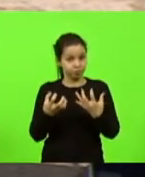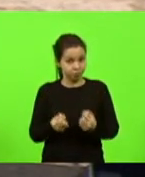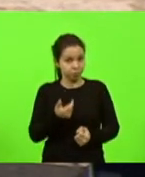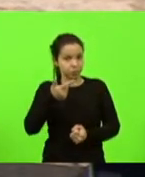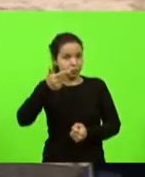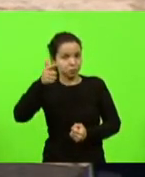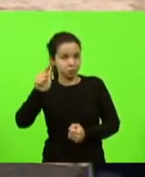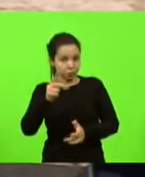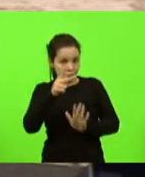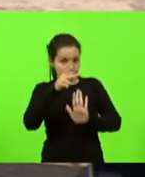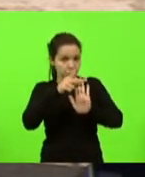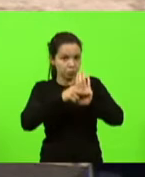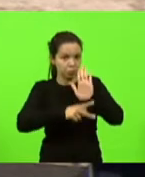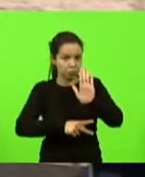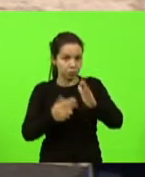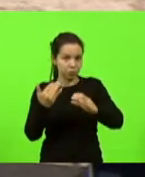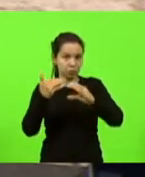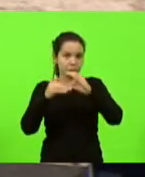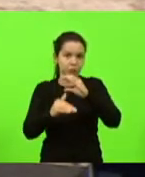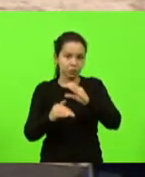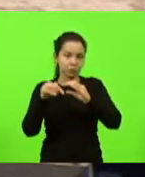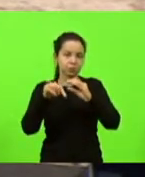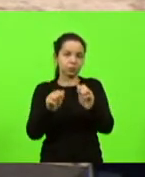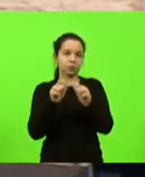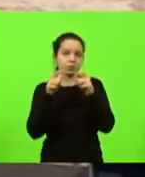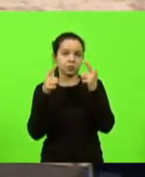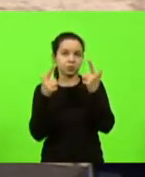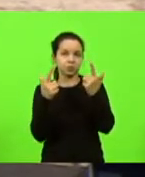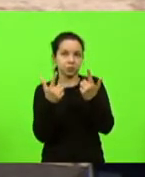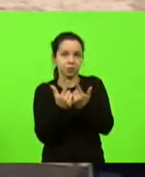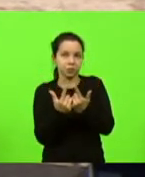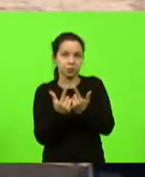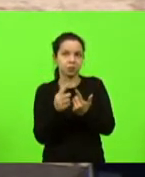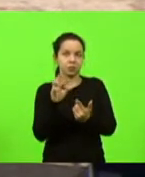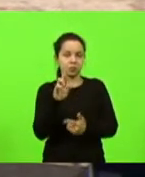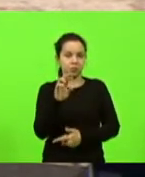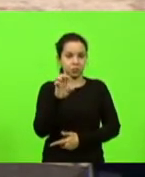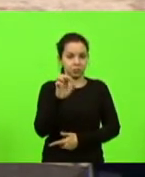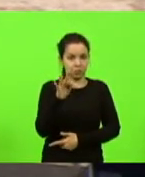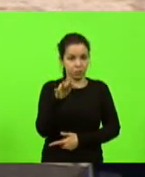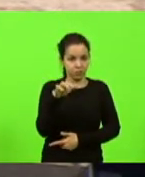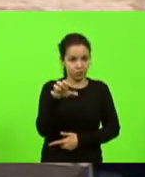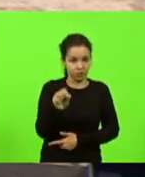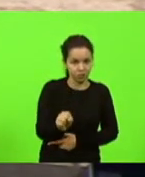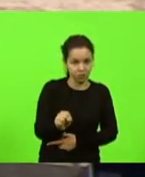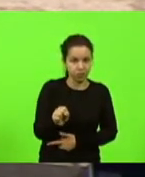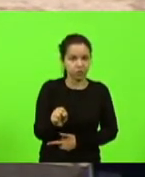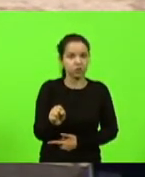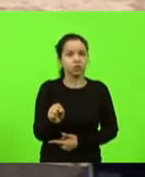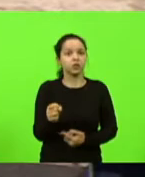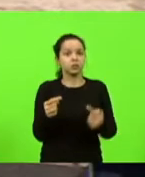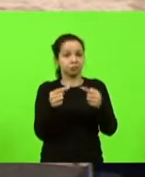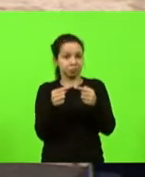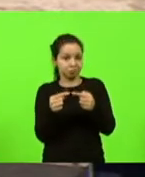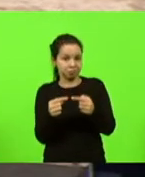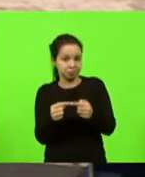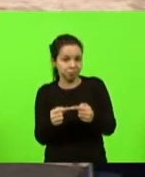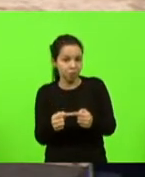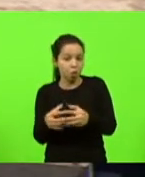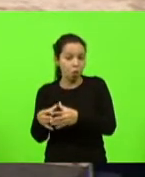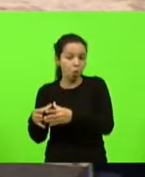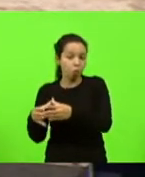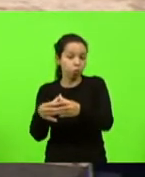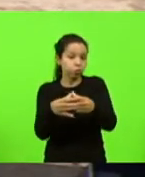casa, de um prefis, de um refis, que atenda segmentos empresariais, a